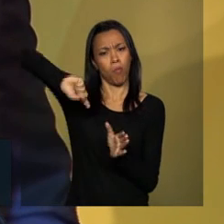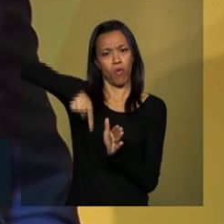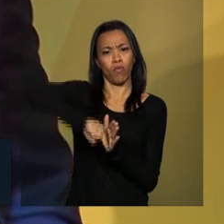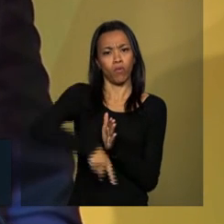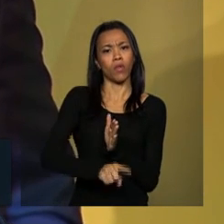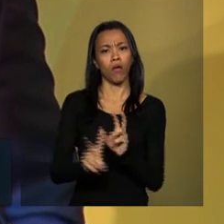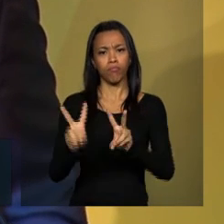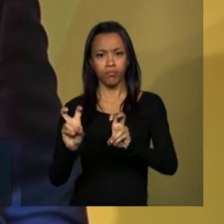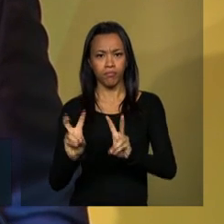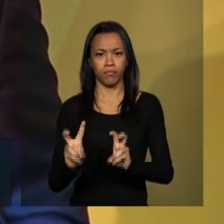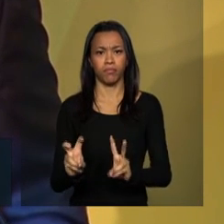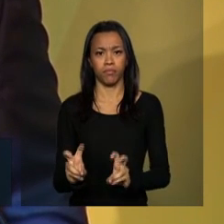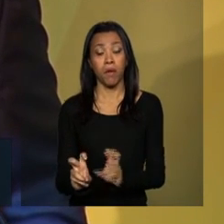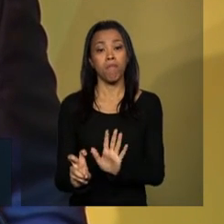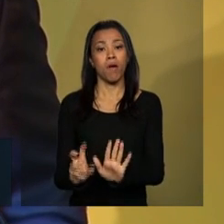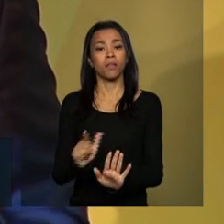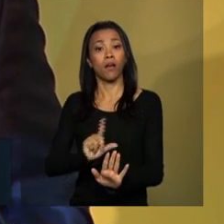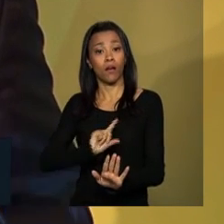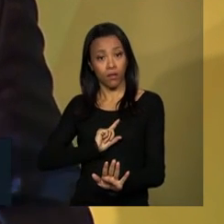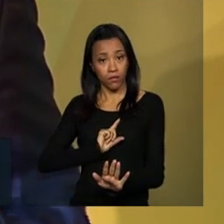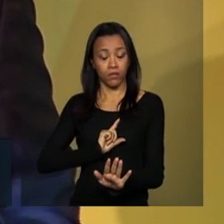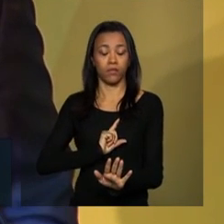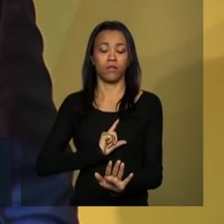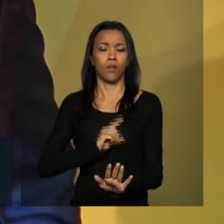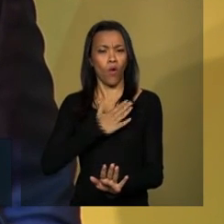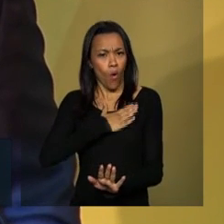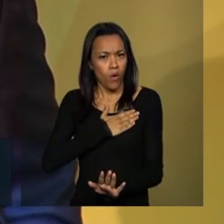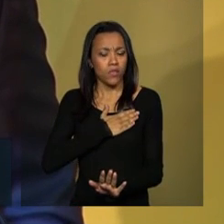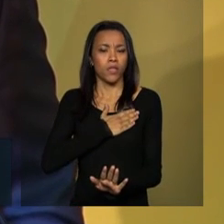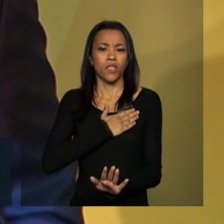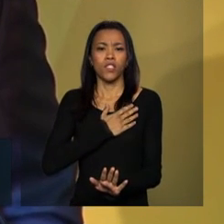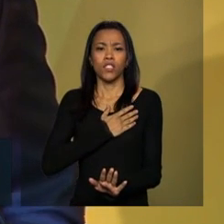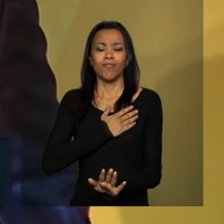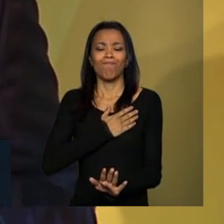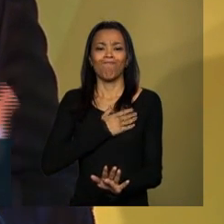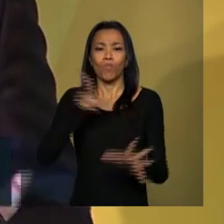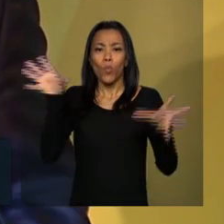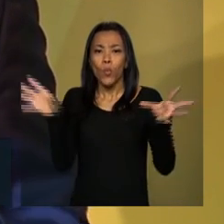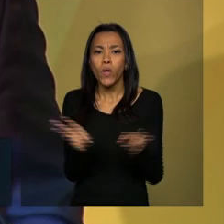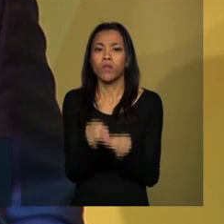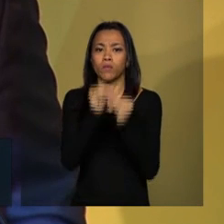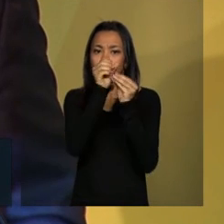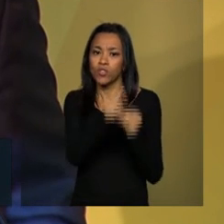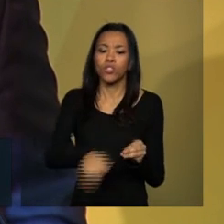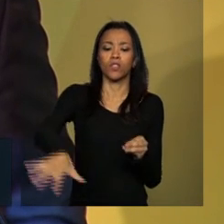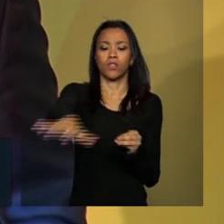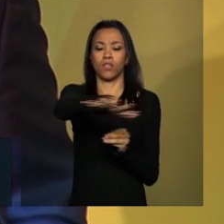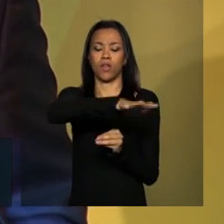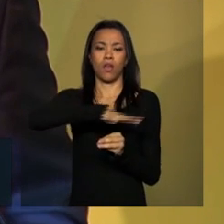etapa, mas antes disso, gostaria de dar uma visão geral